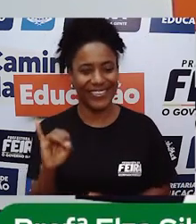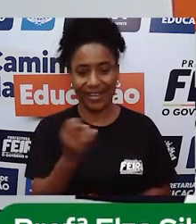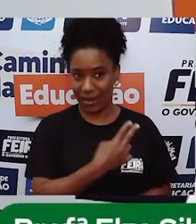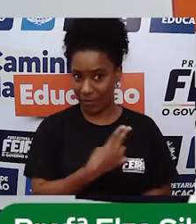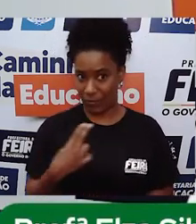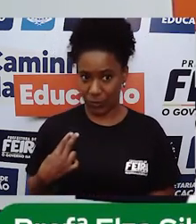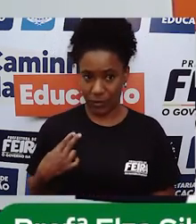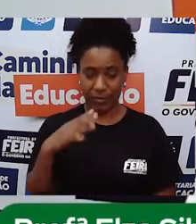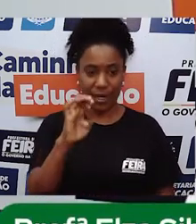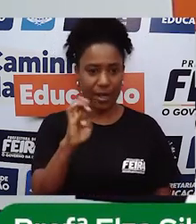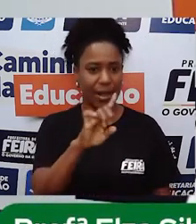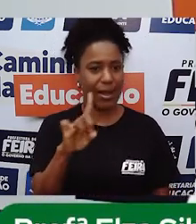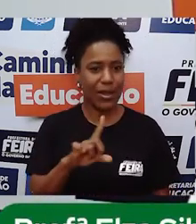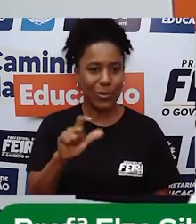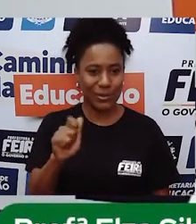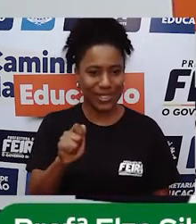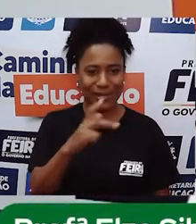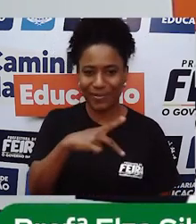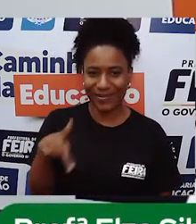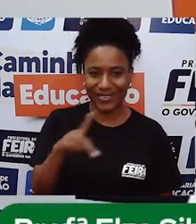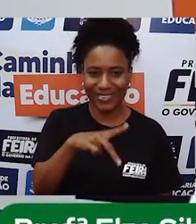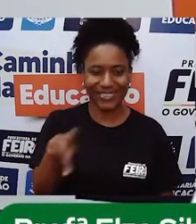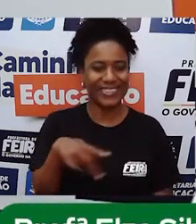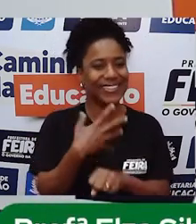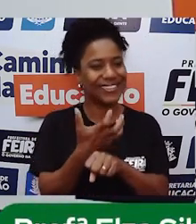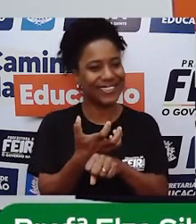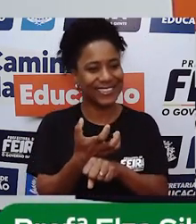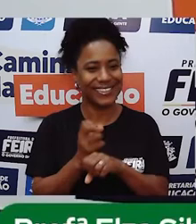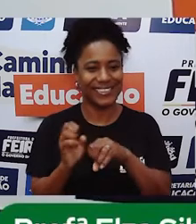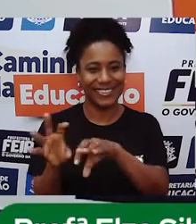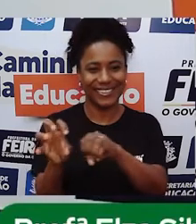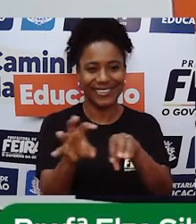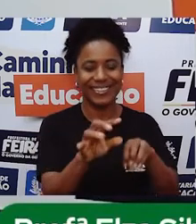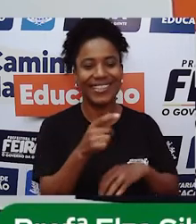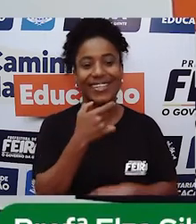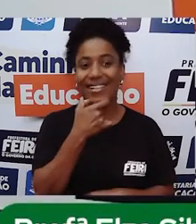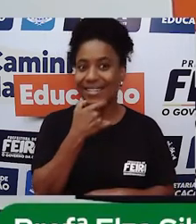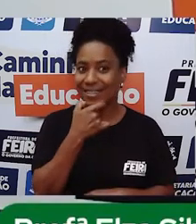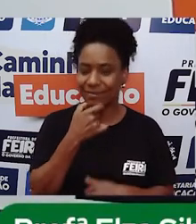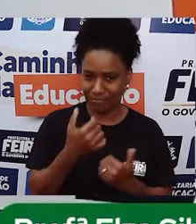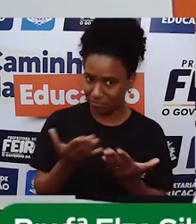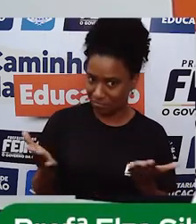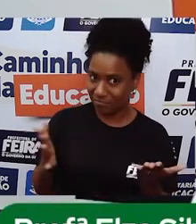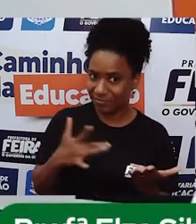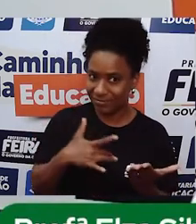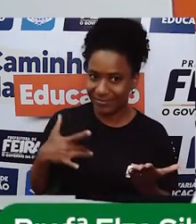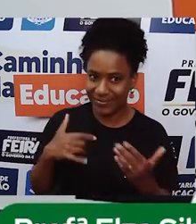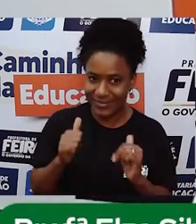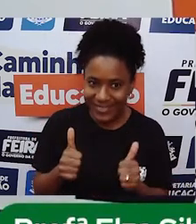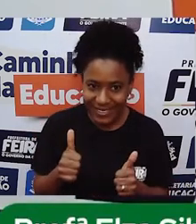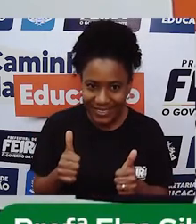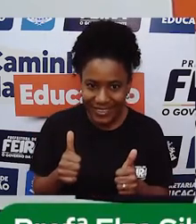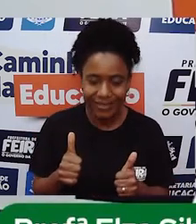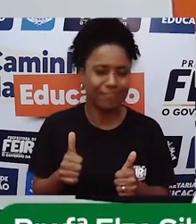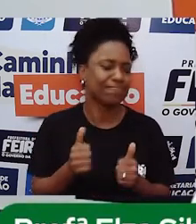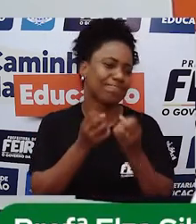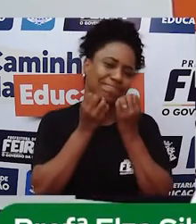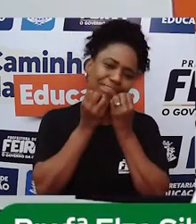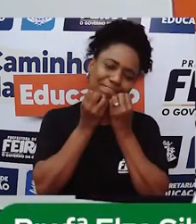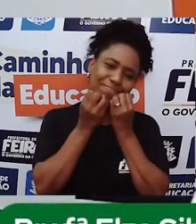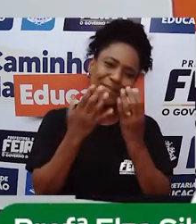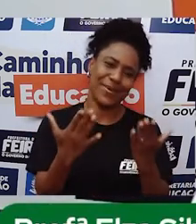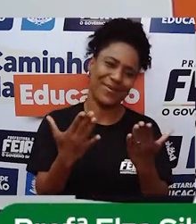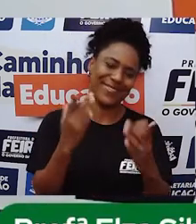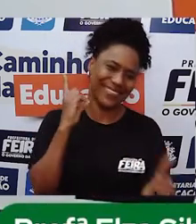Silva, sua professora de inglês. How are you? Como vocês estão? I hope you are very well.